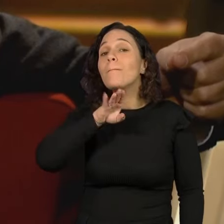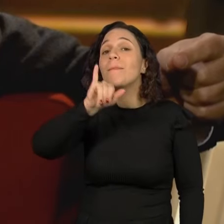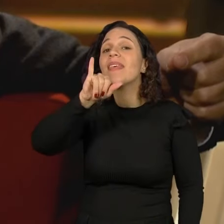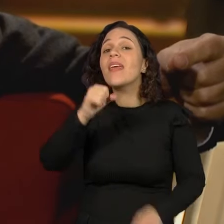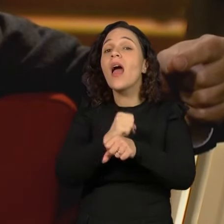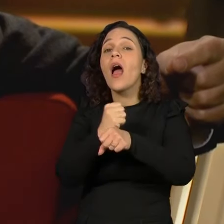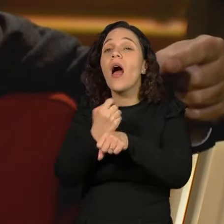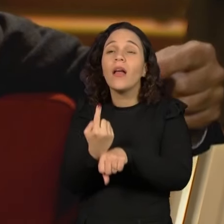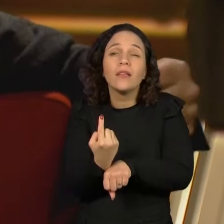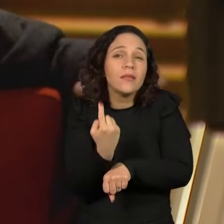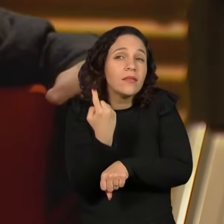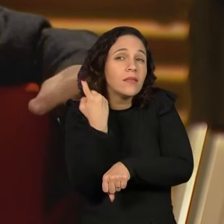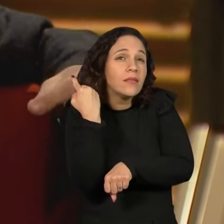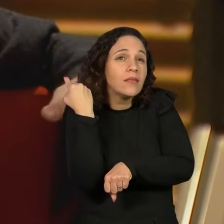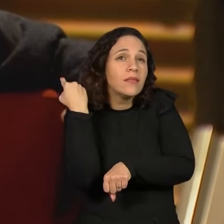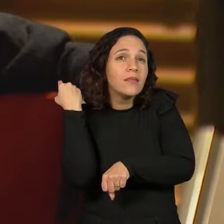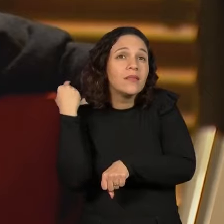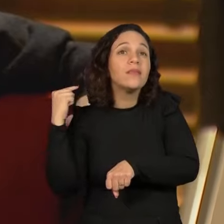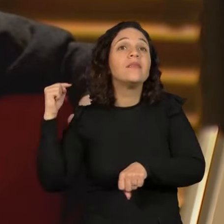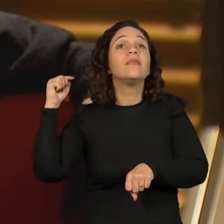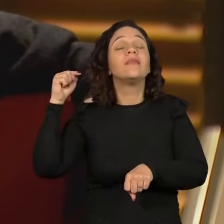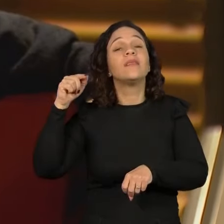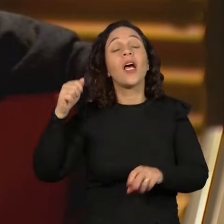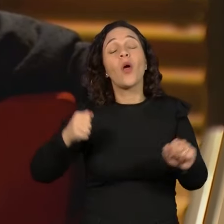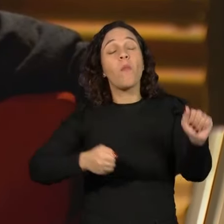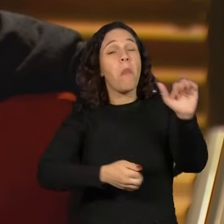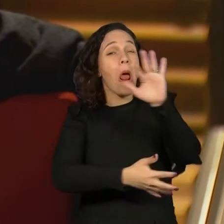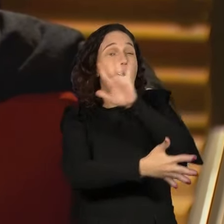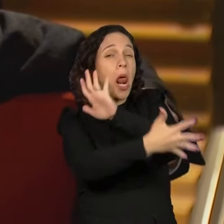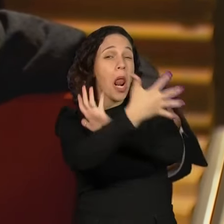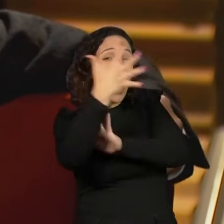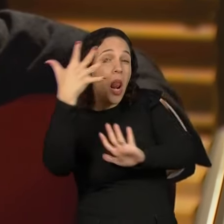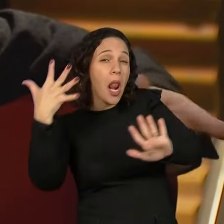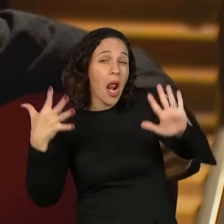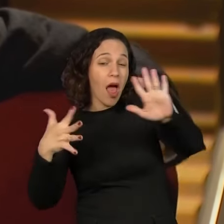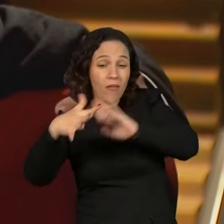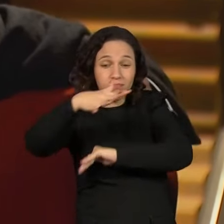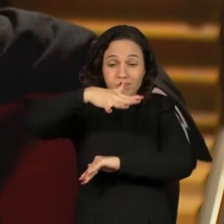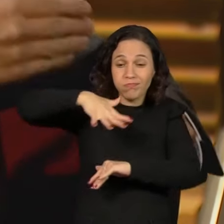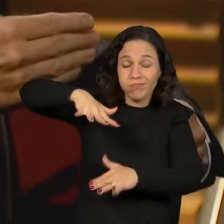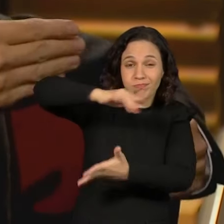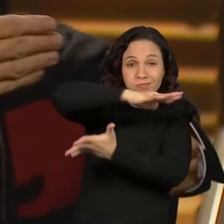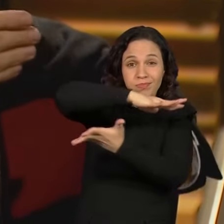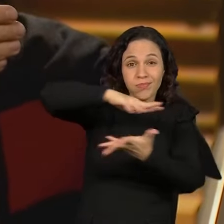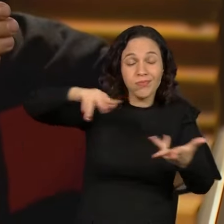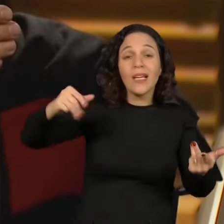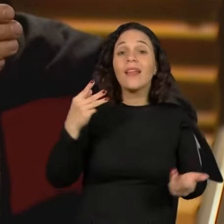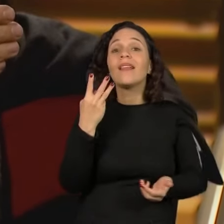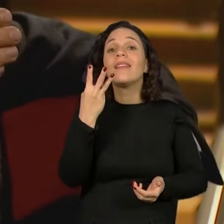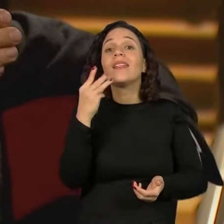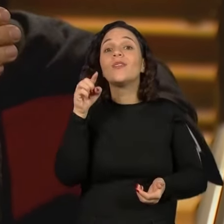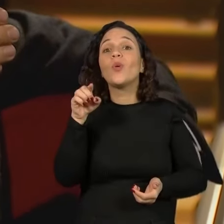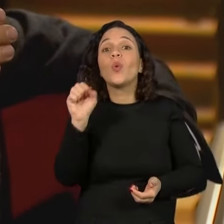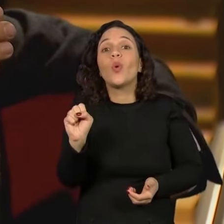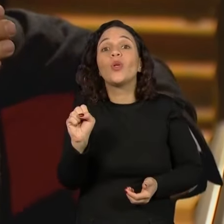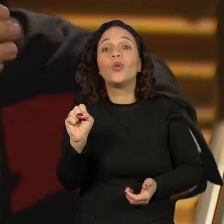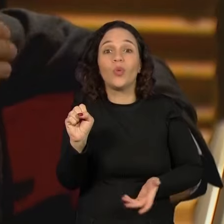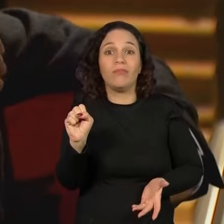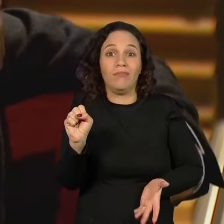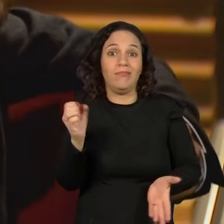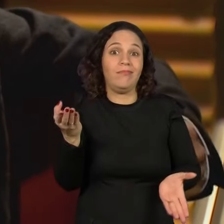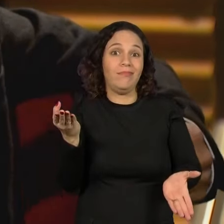atrás e o universo tem 13.8 bilhões isso põe uma lente a mais de de